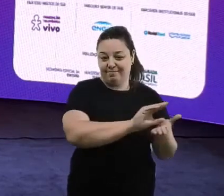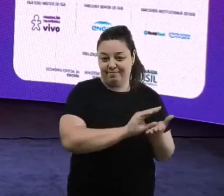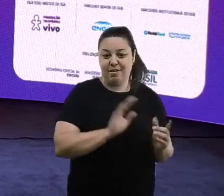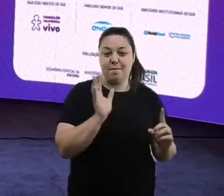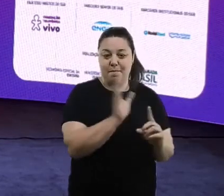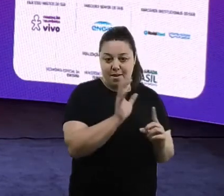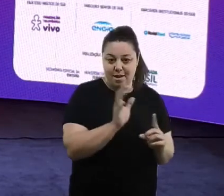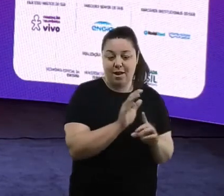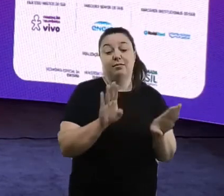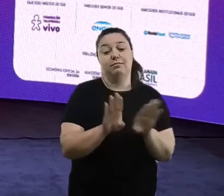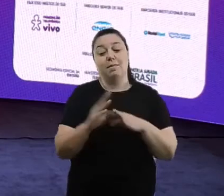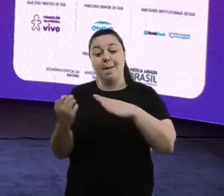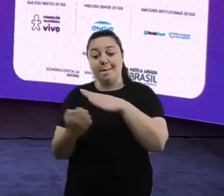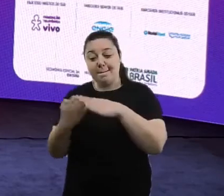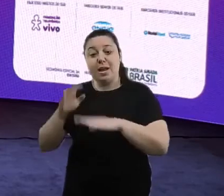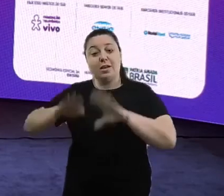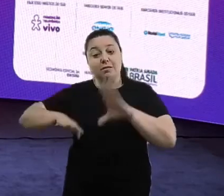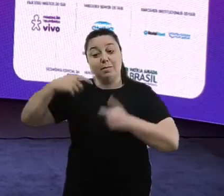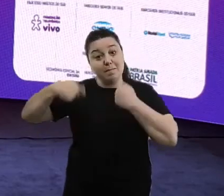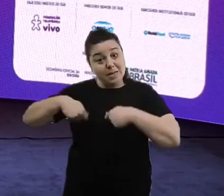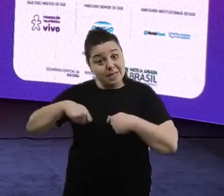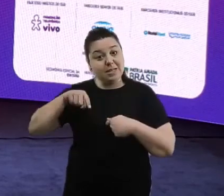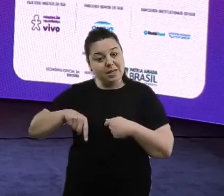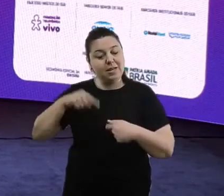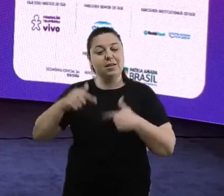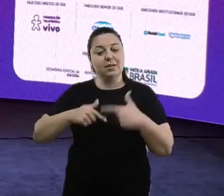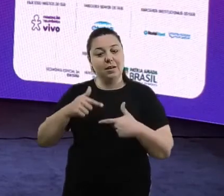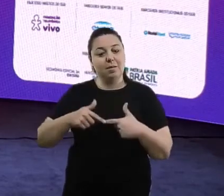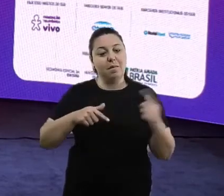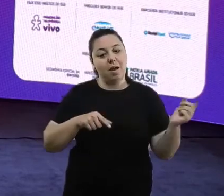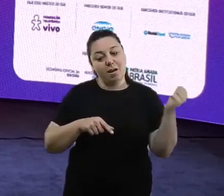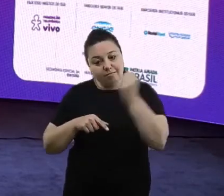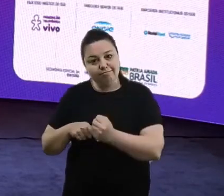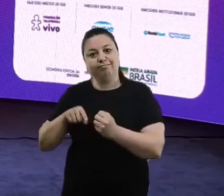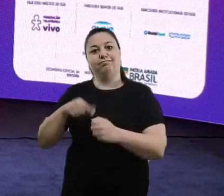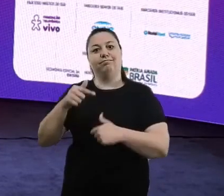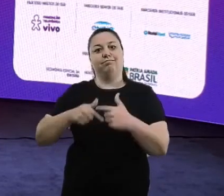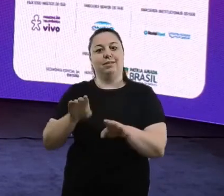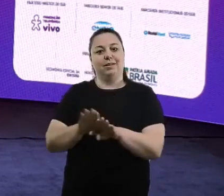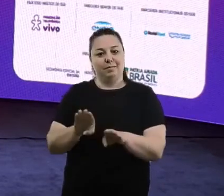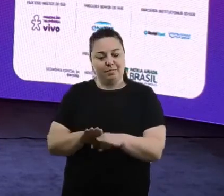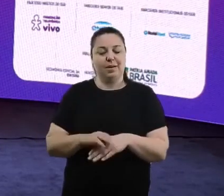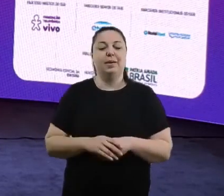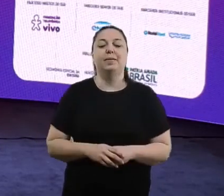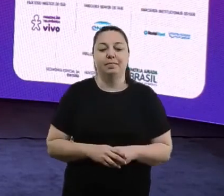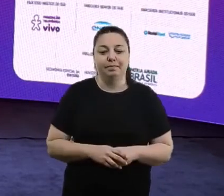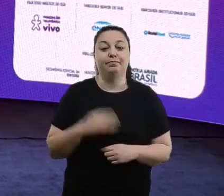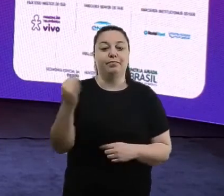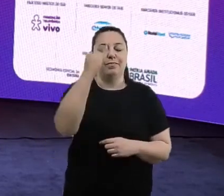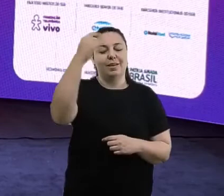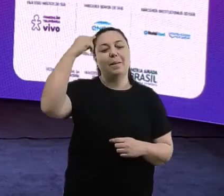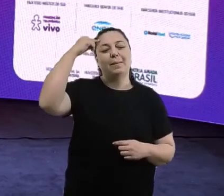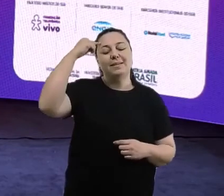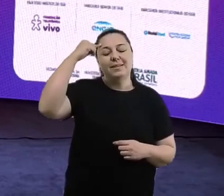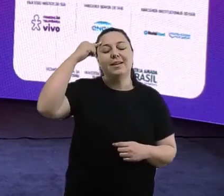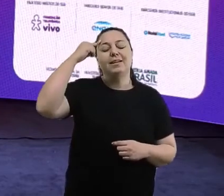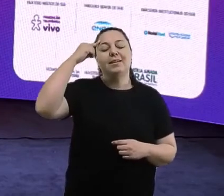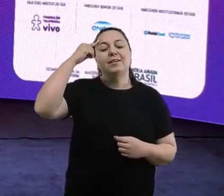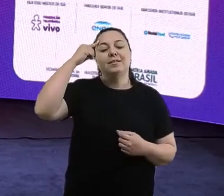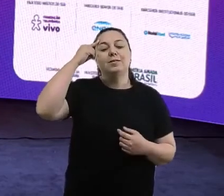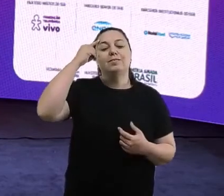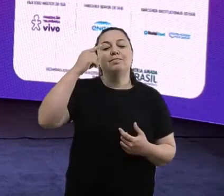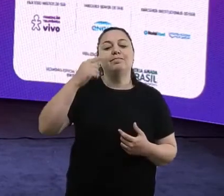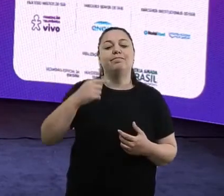que precisam desse trabalho, né, e eu acho que uma coisa que é muito importante a gente ter em mente é que a gente precisa, quando a gente está